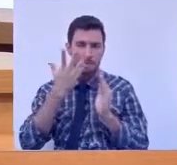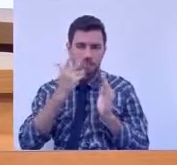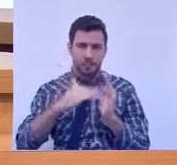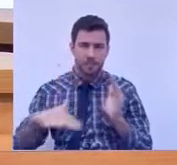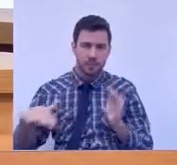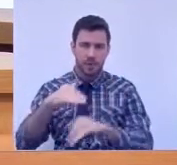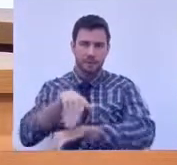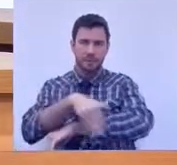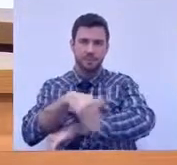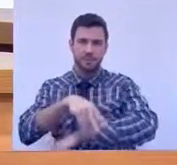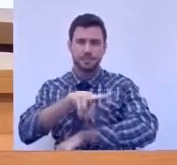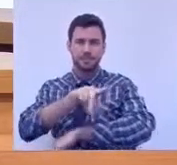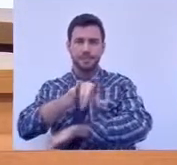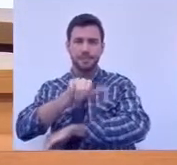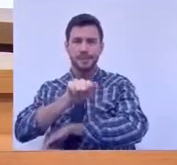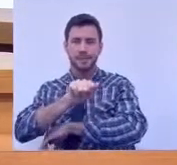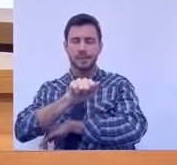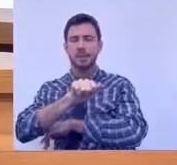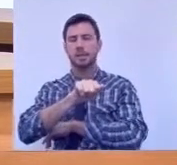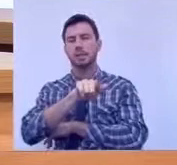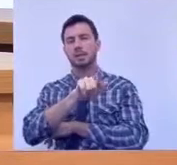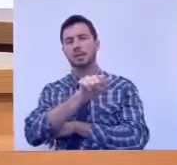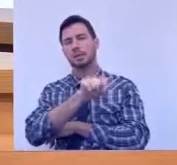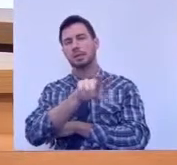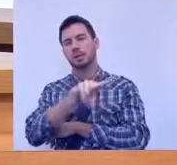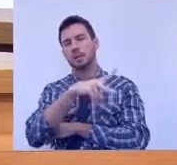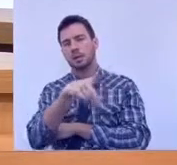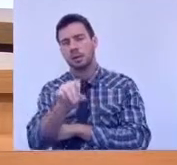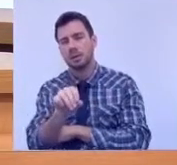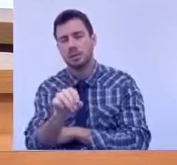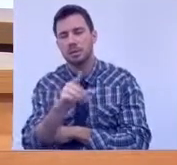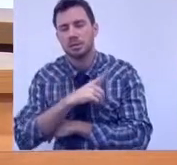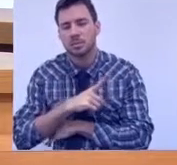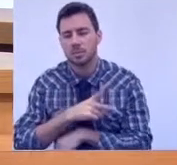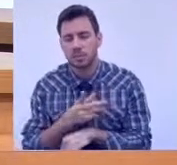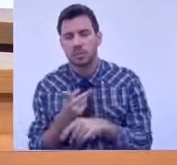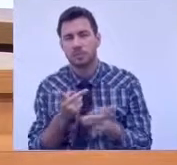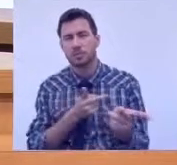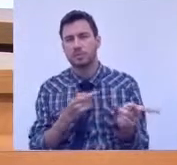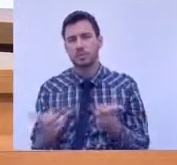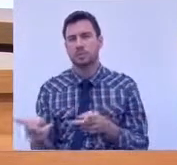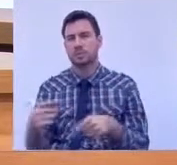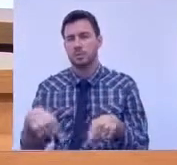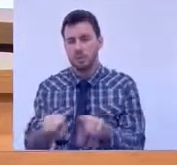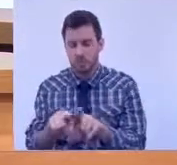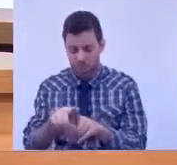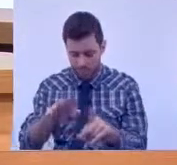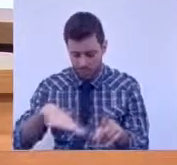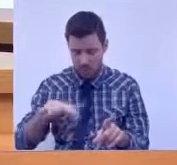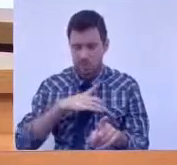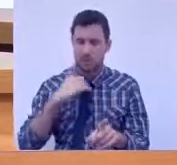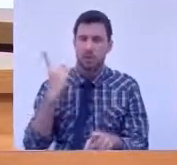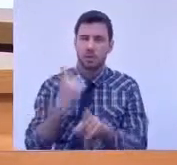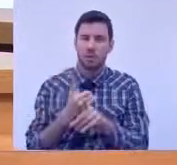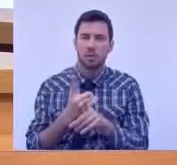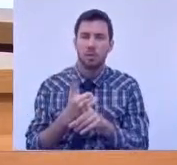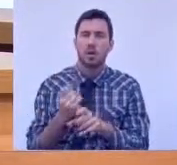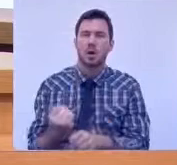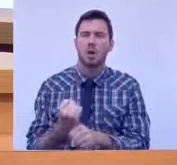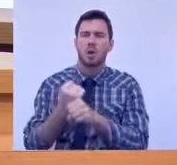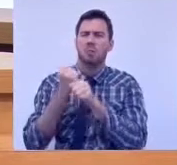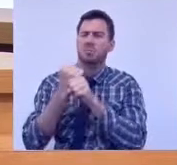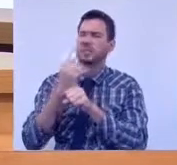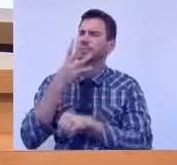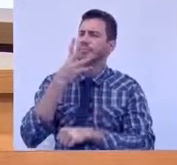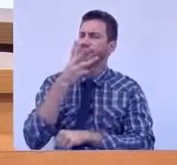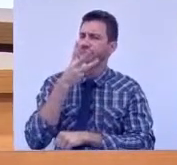Rua Ipiranga, ali eu tive fazendo uma visita, uma vistoria naquela região, naquela creche, e aquela obra está muito